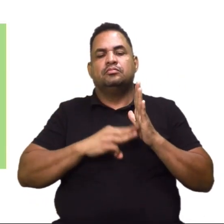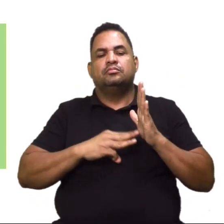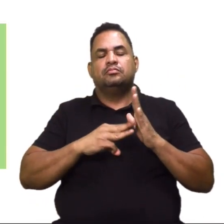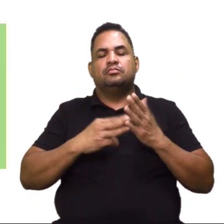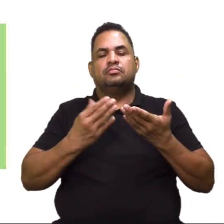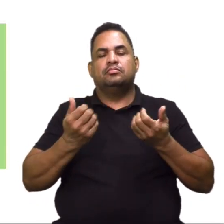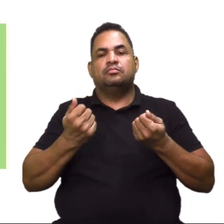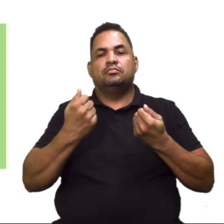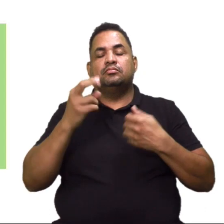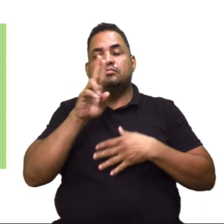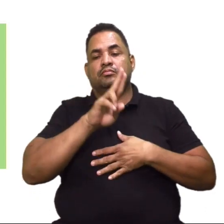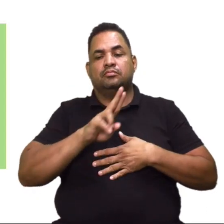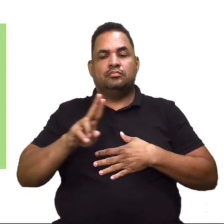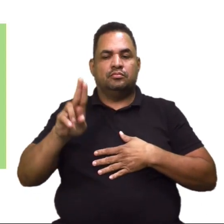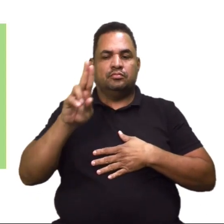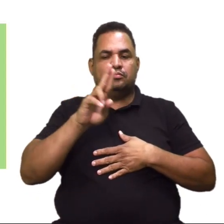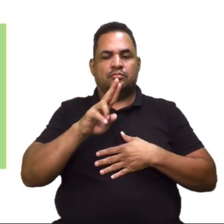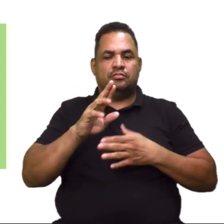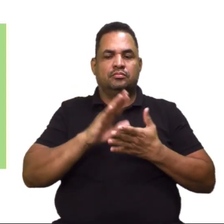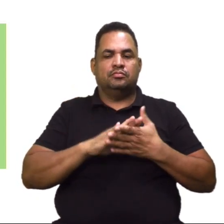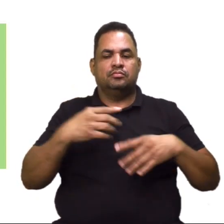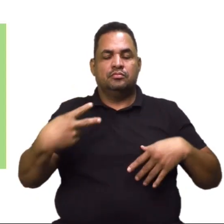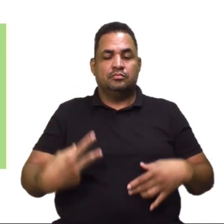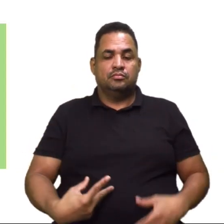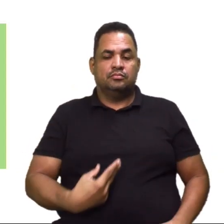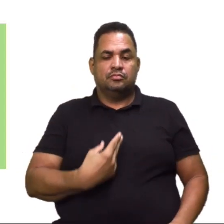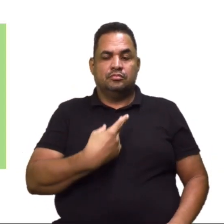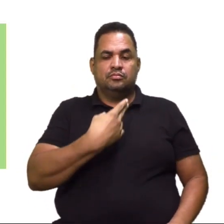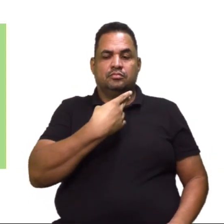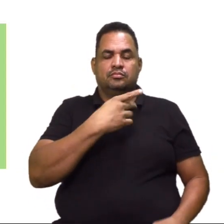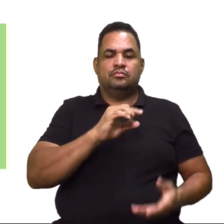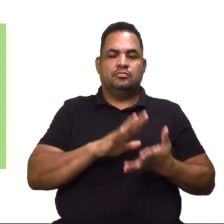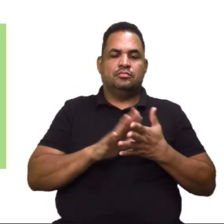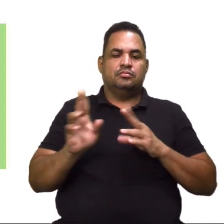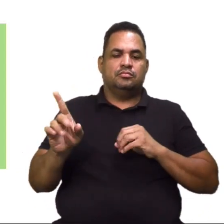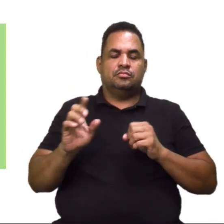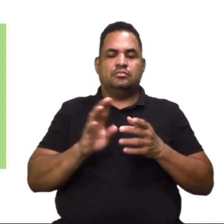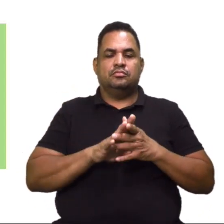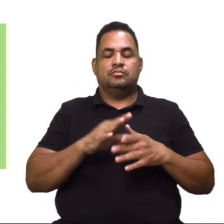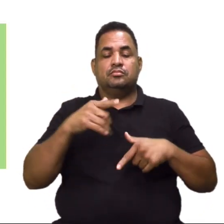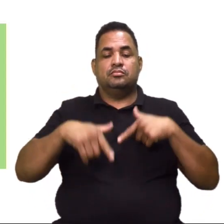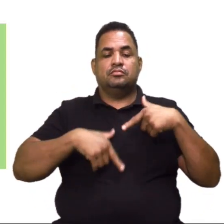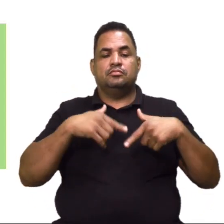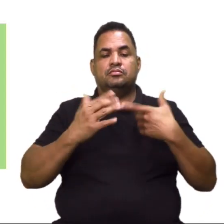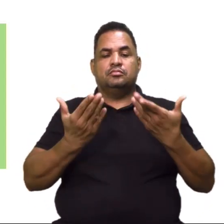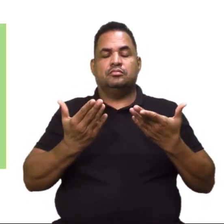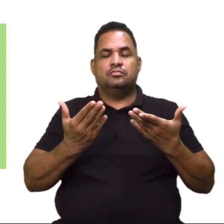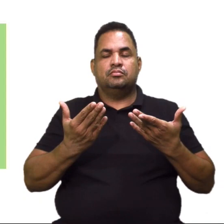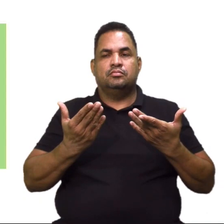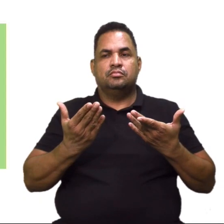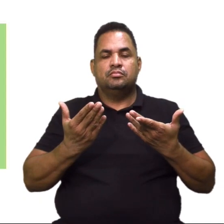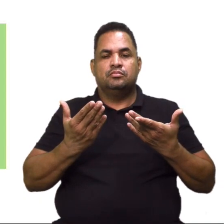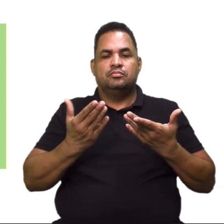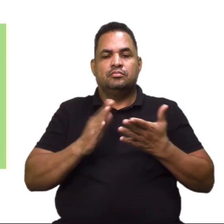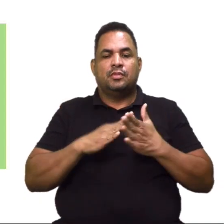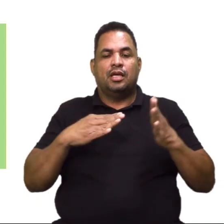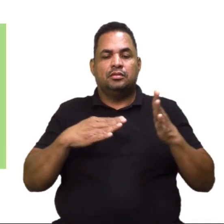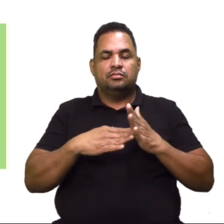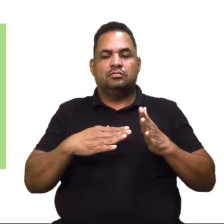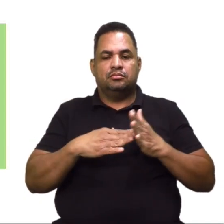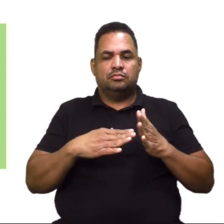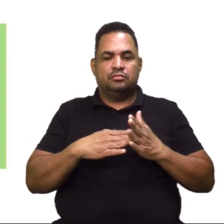vão utilizar a atividade cirúrgica, tá? Cada um deles vão agir ou impedindo